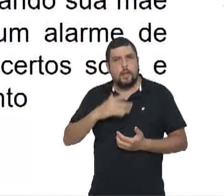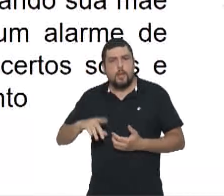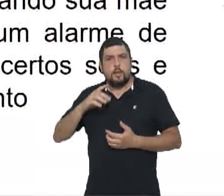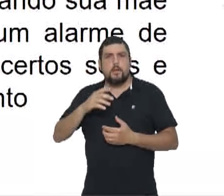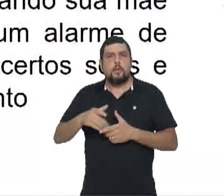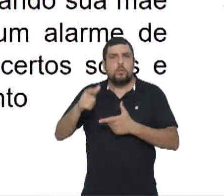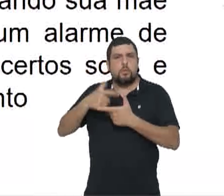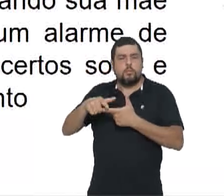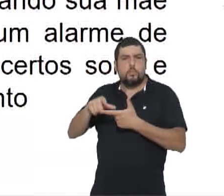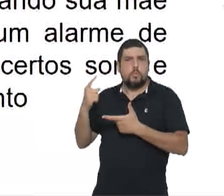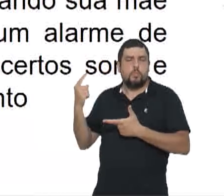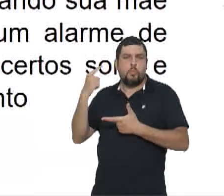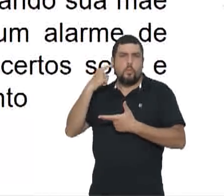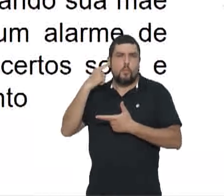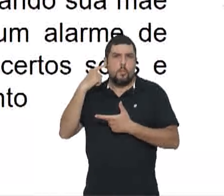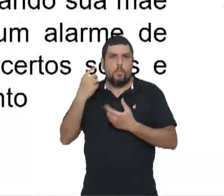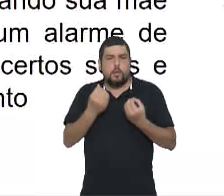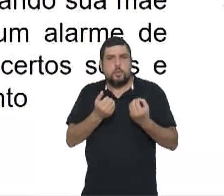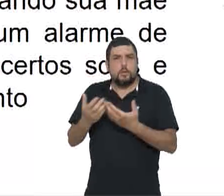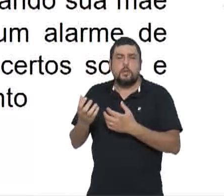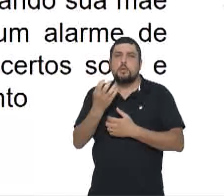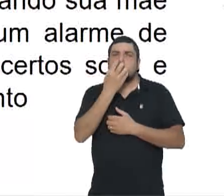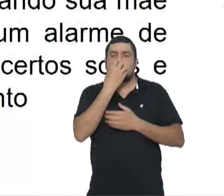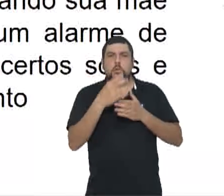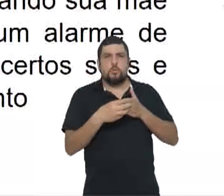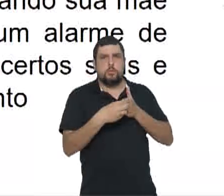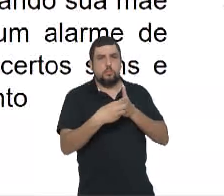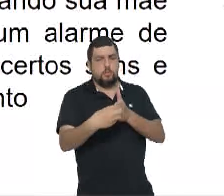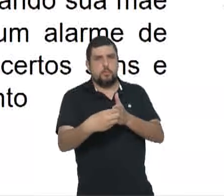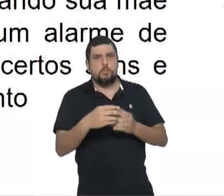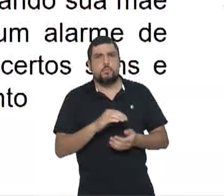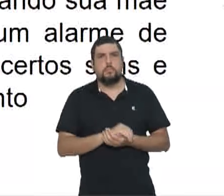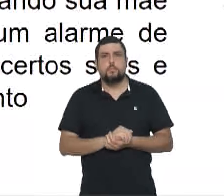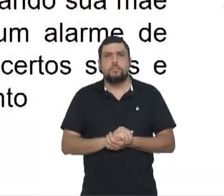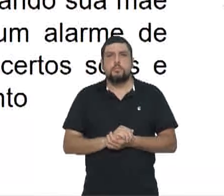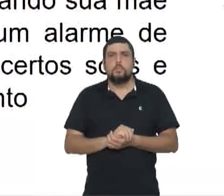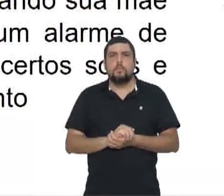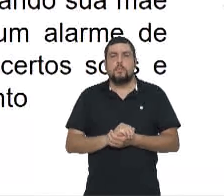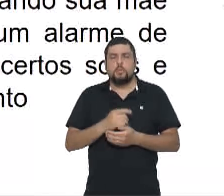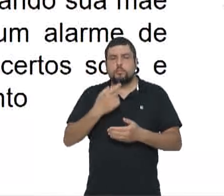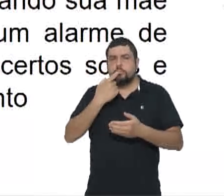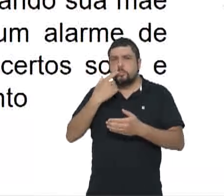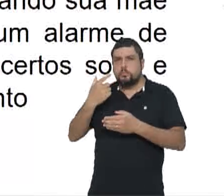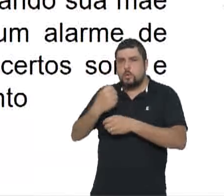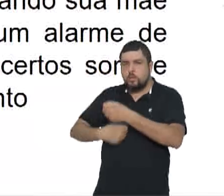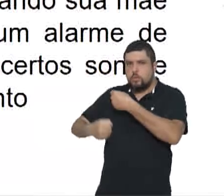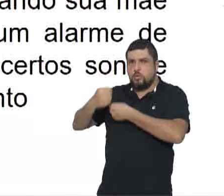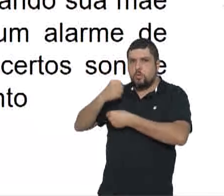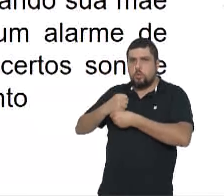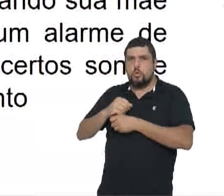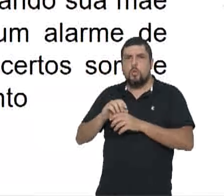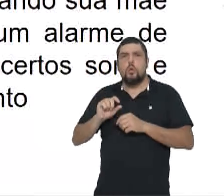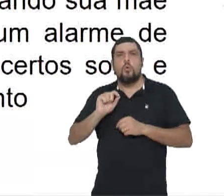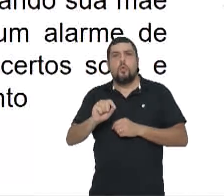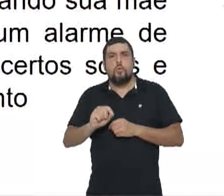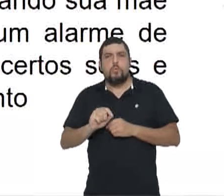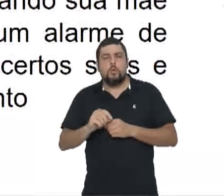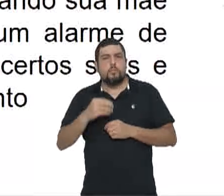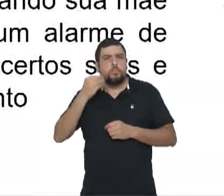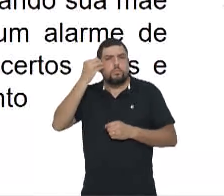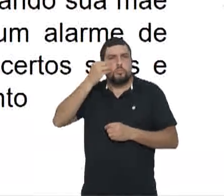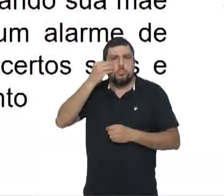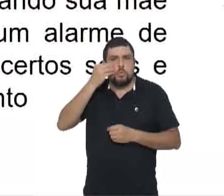problemas de audição. No último ano, a instituição Cães-Guia para Surdos deu 12